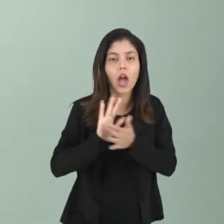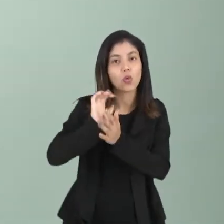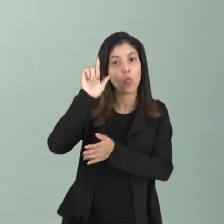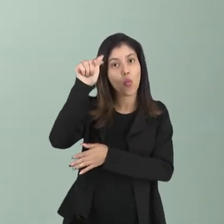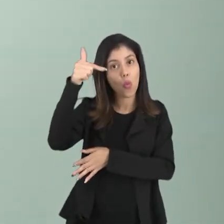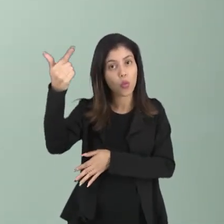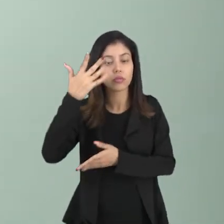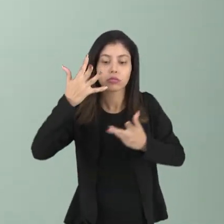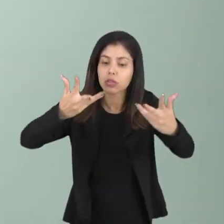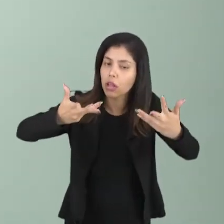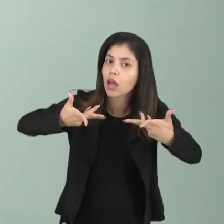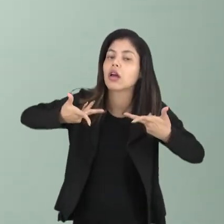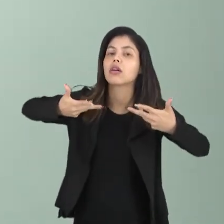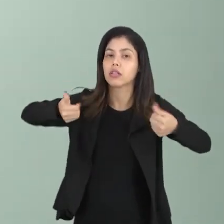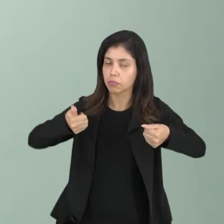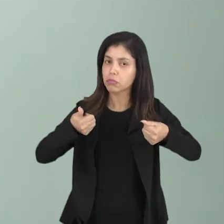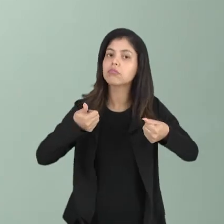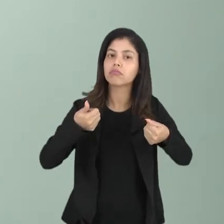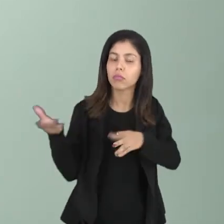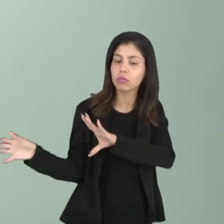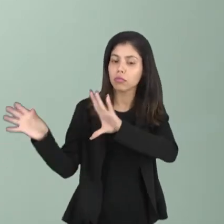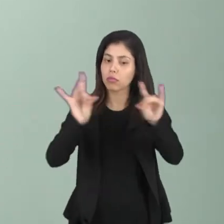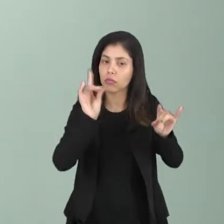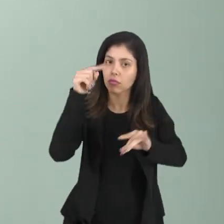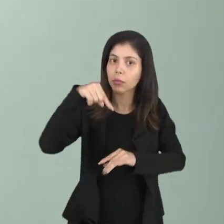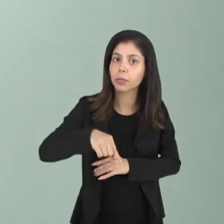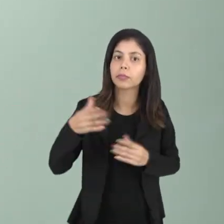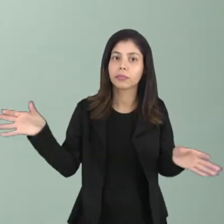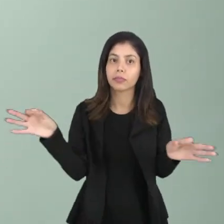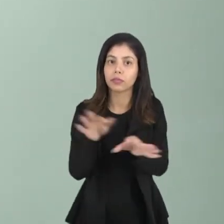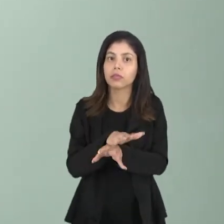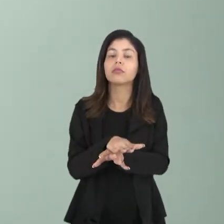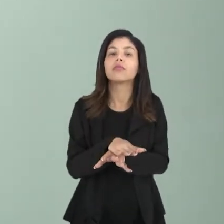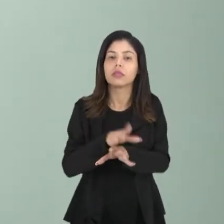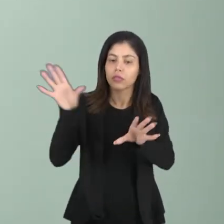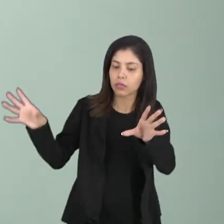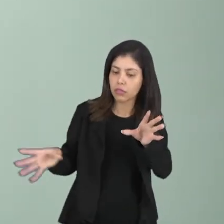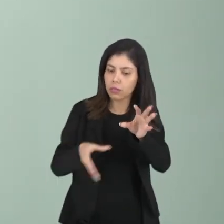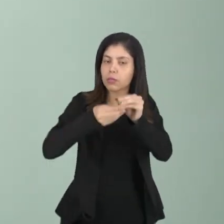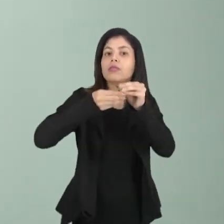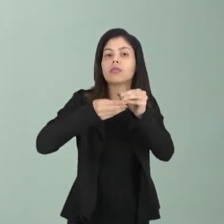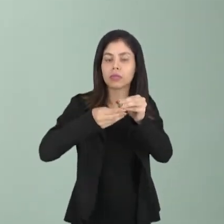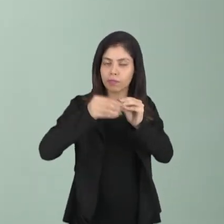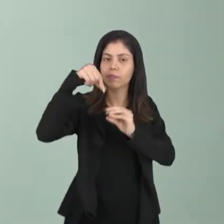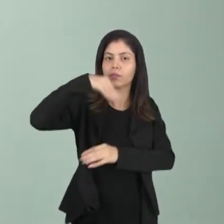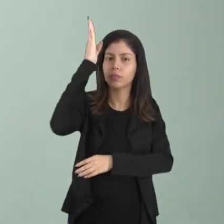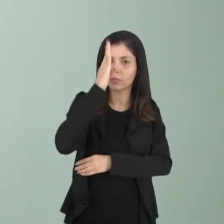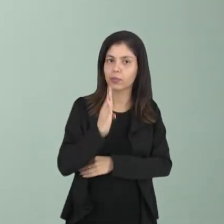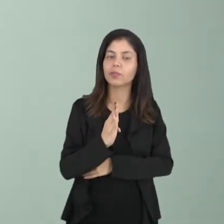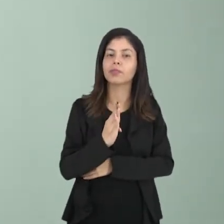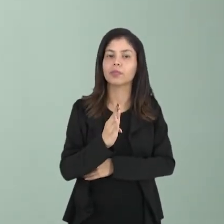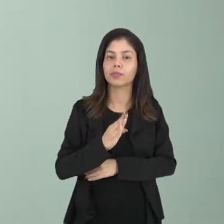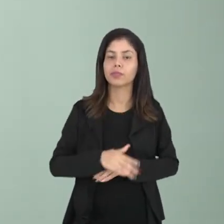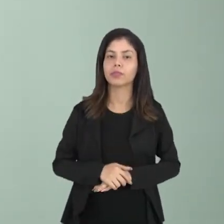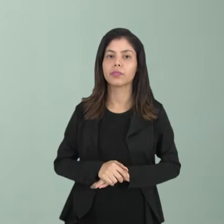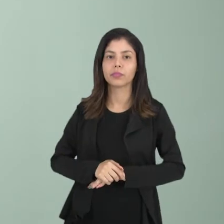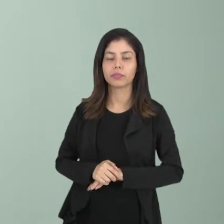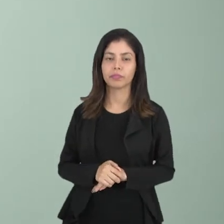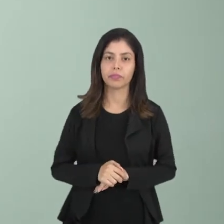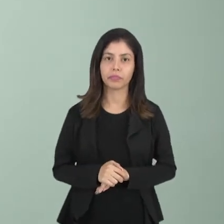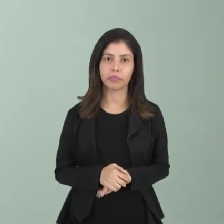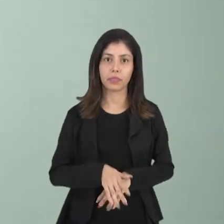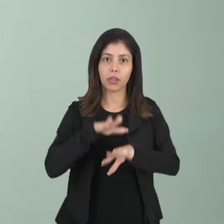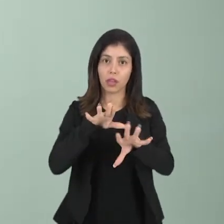dentre outros hábitos que trouxeram de lá e que acabaram também se consolidando aqui no nosso